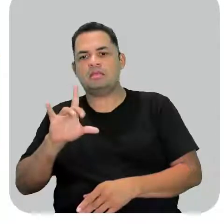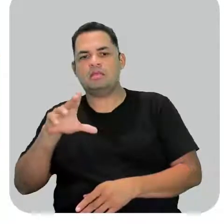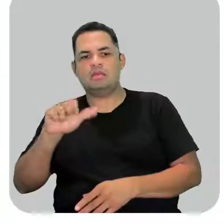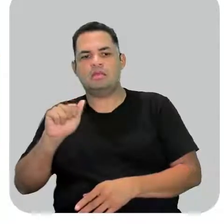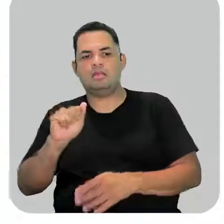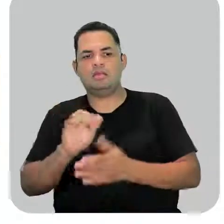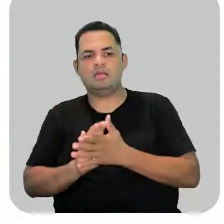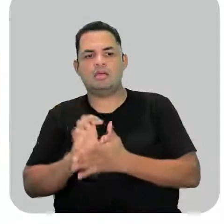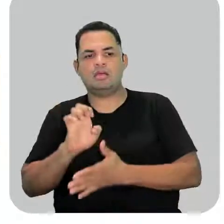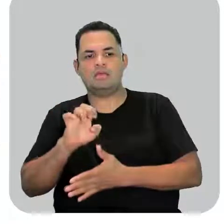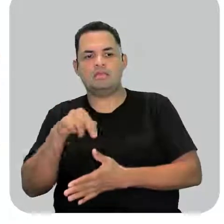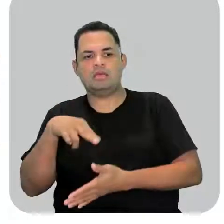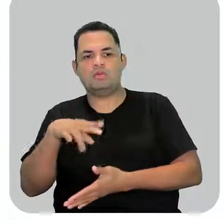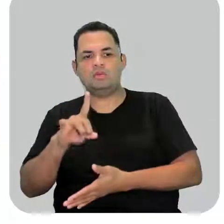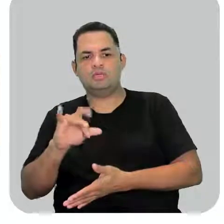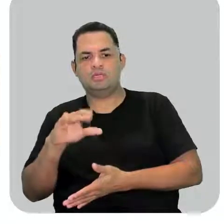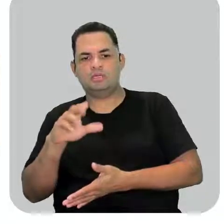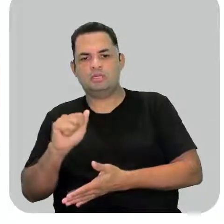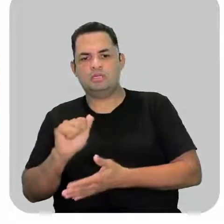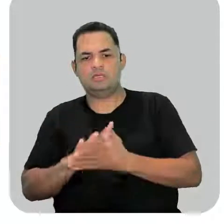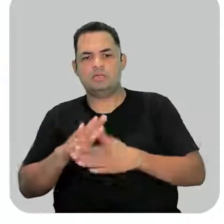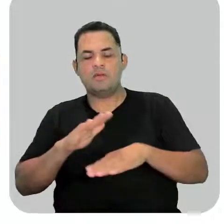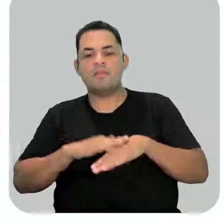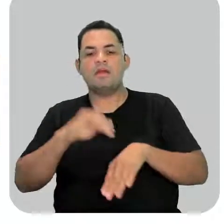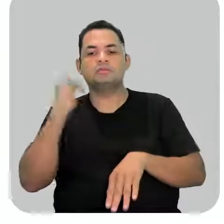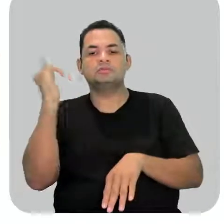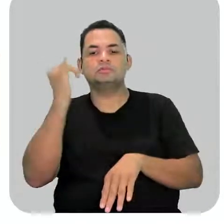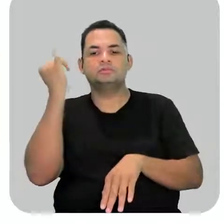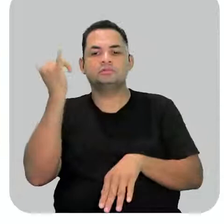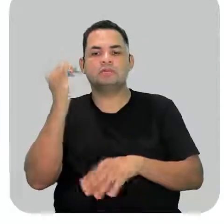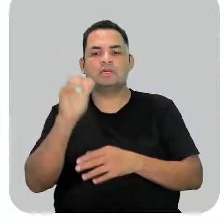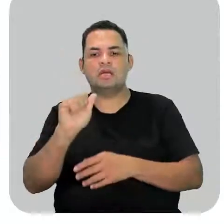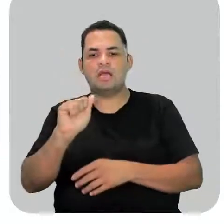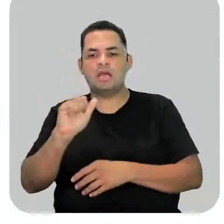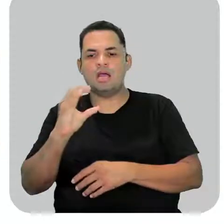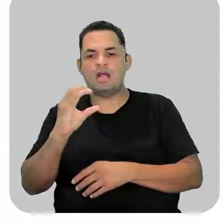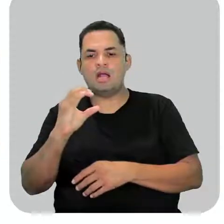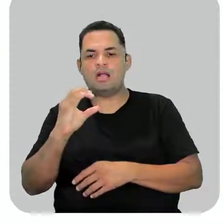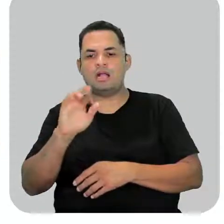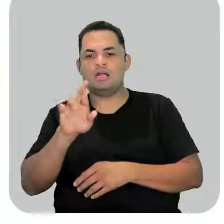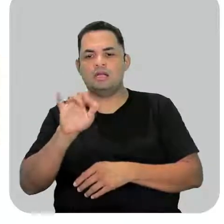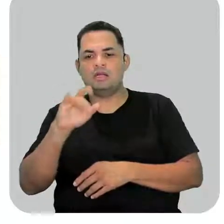etanonitrila. E o mais importante é a